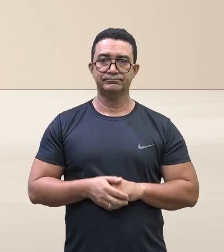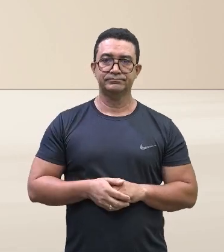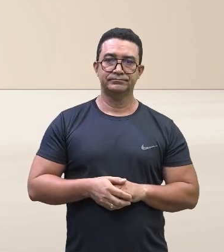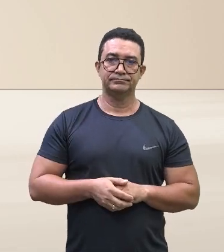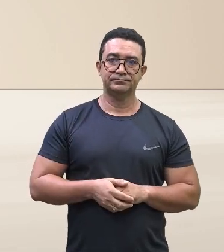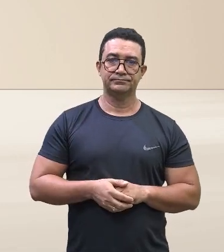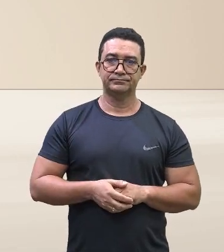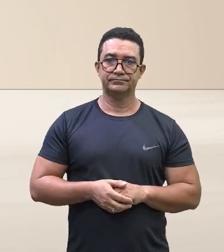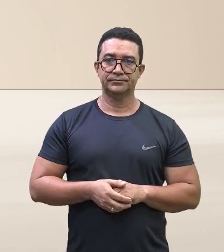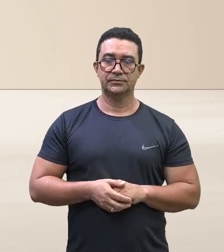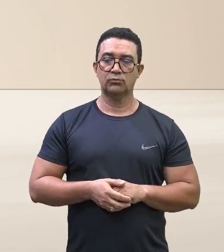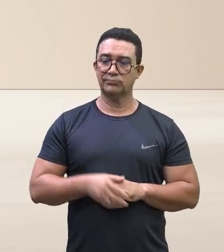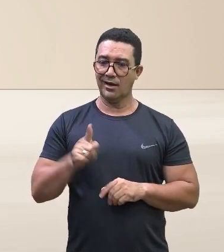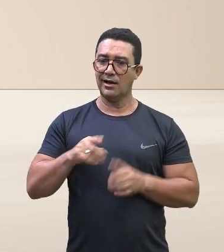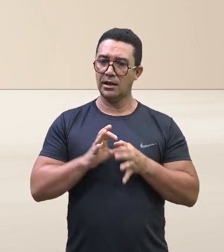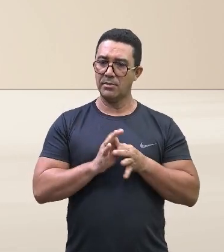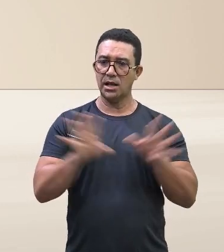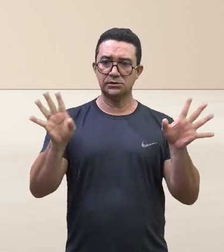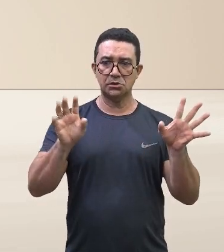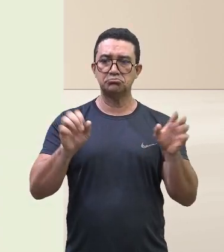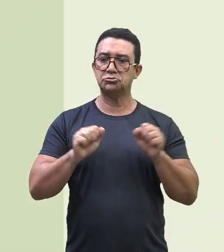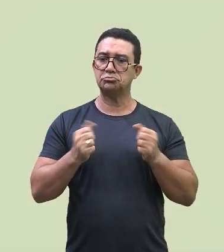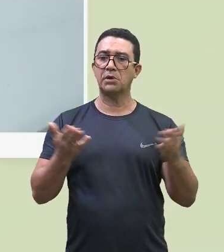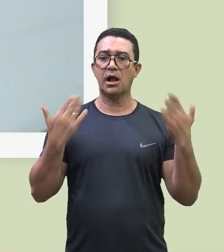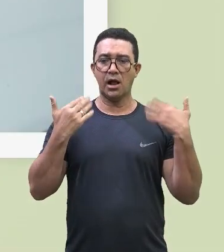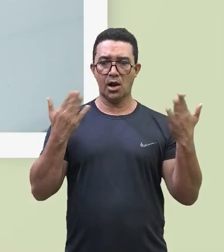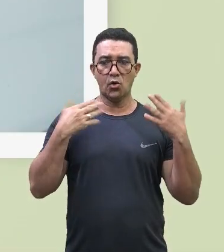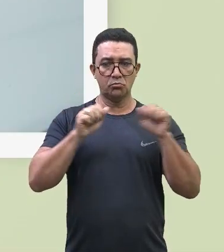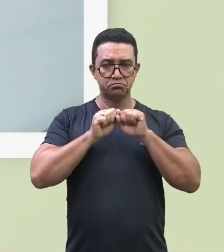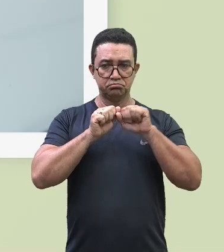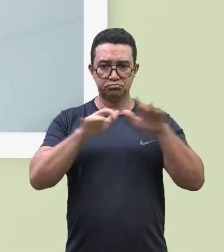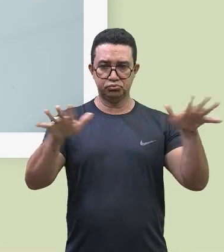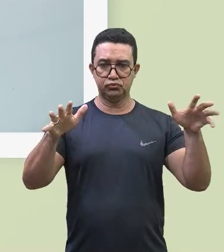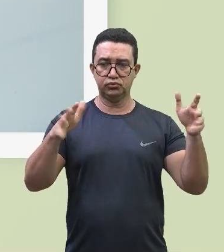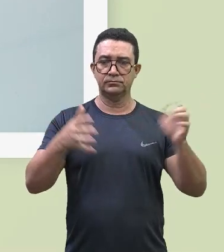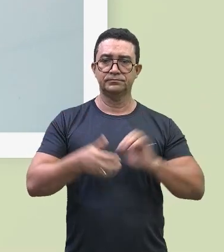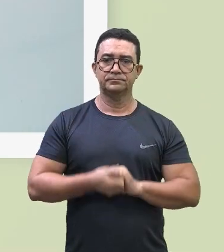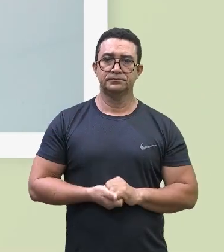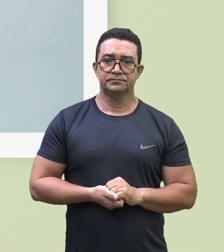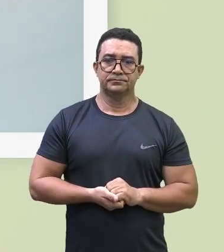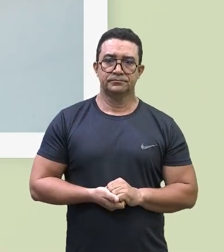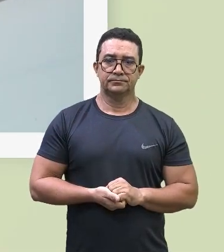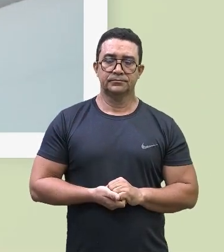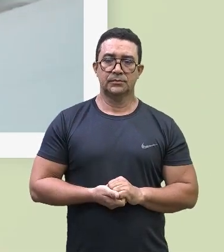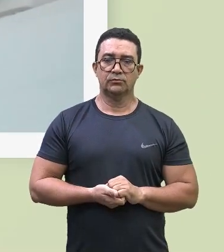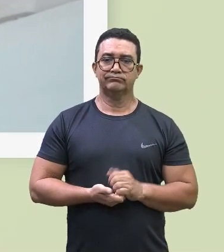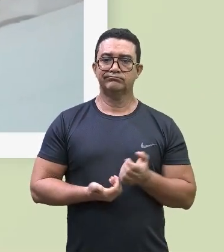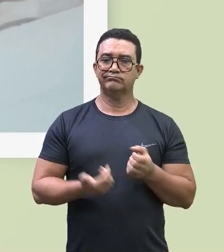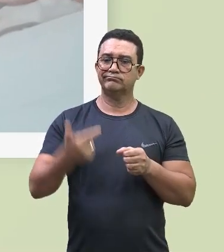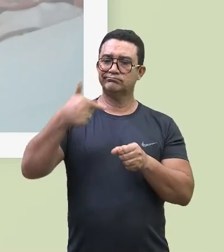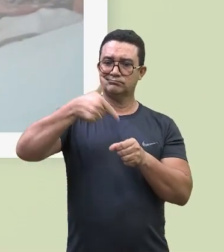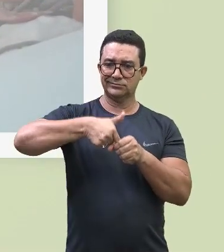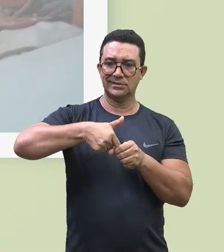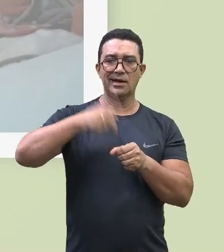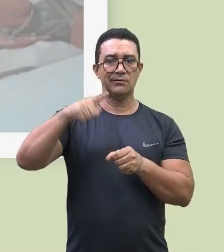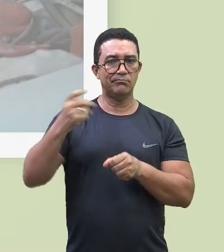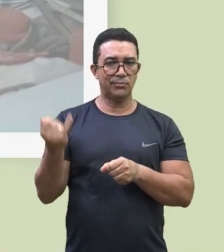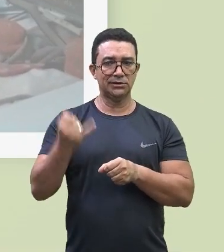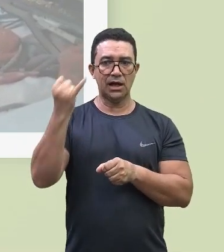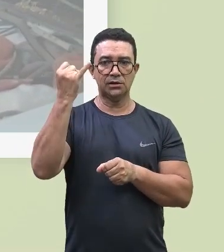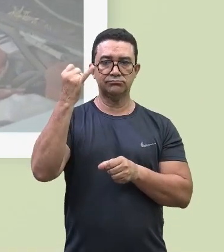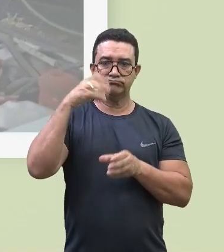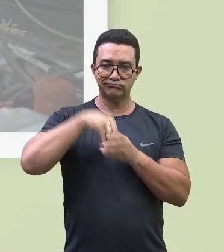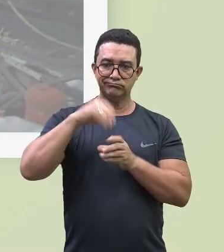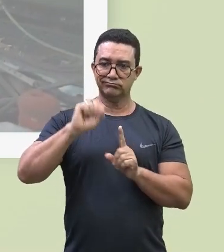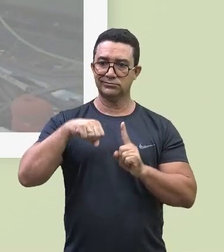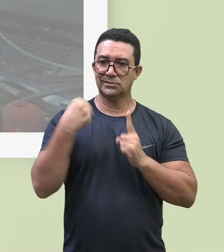de energia, de calor sendo liberado para o ambiente. Os combustíveis são de extrema importância na nossa sociedade,